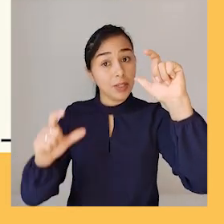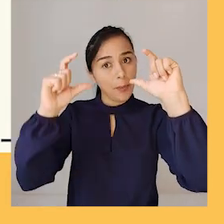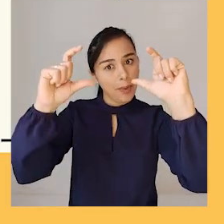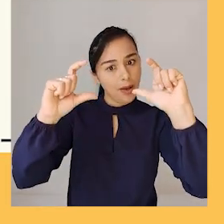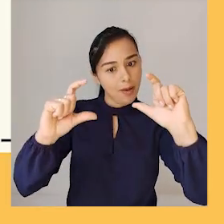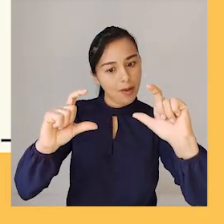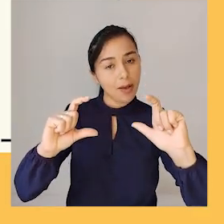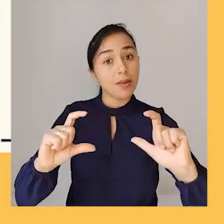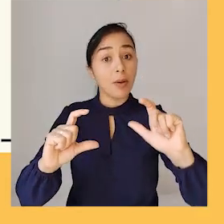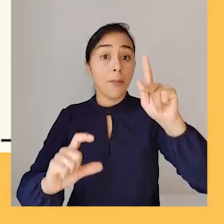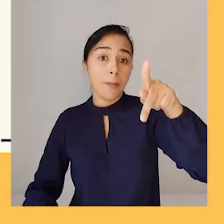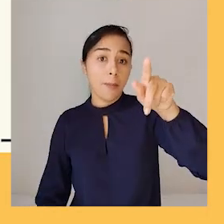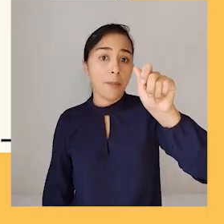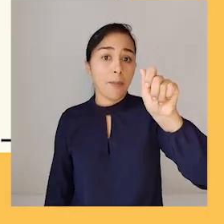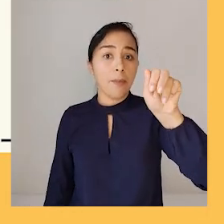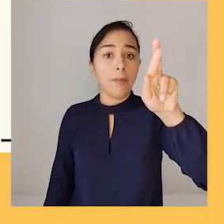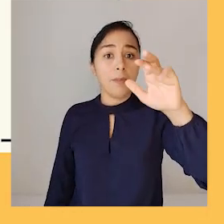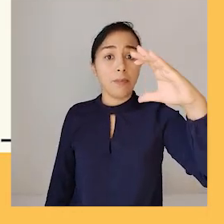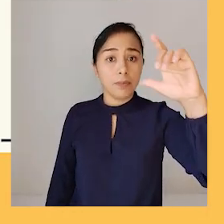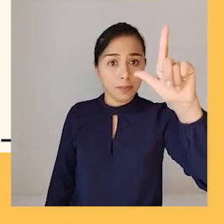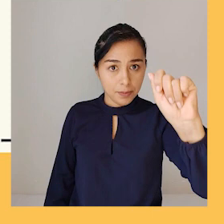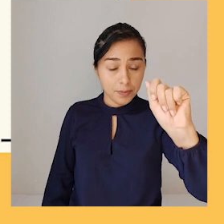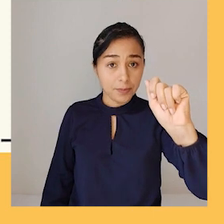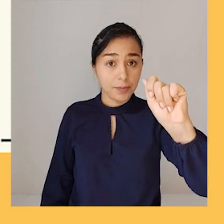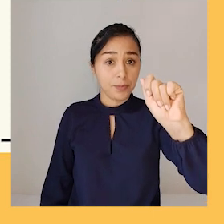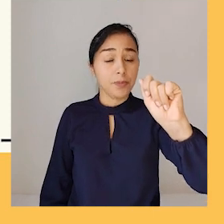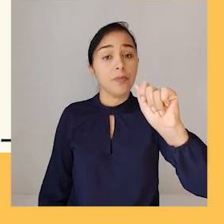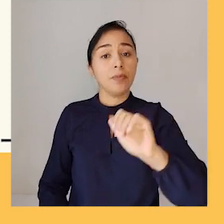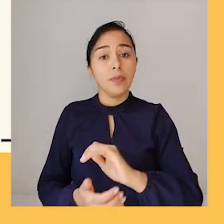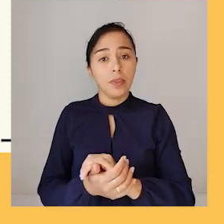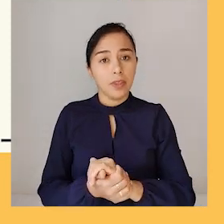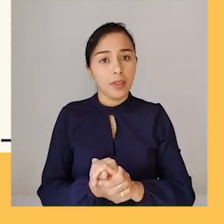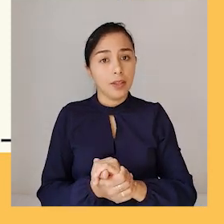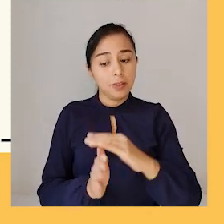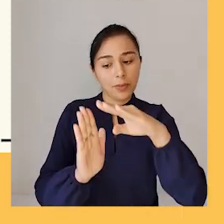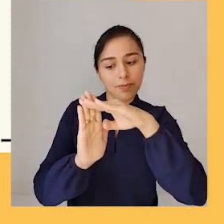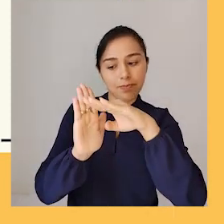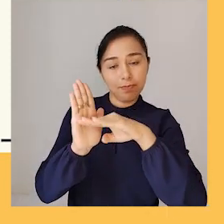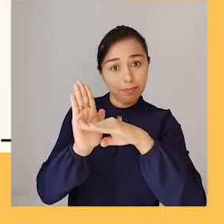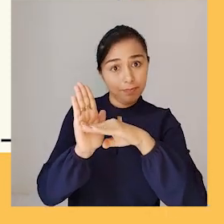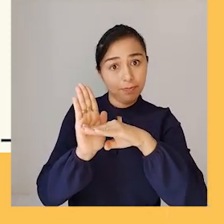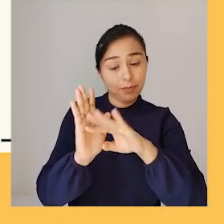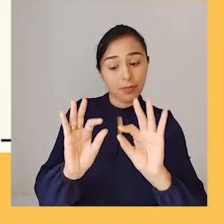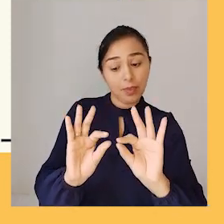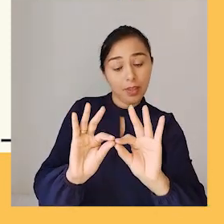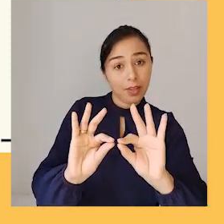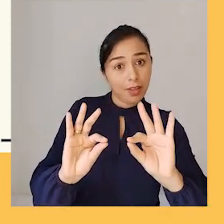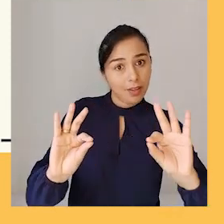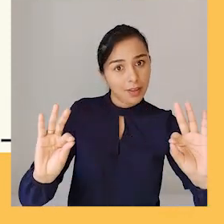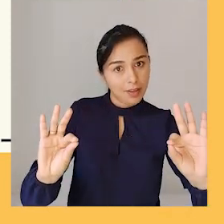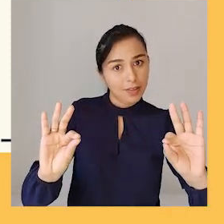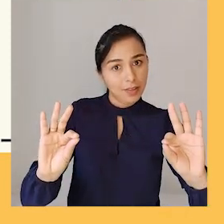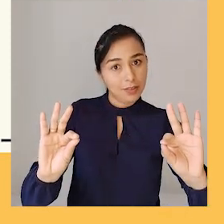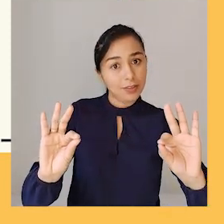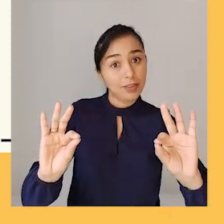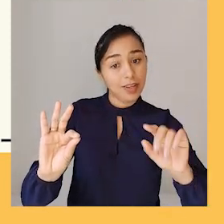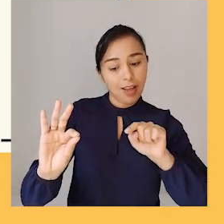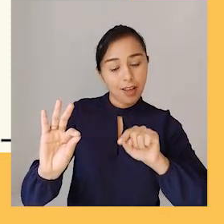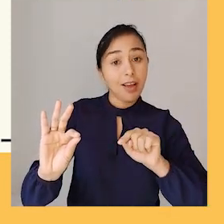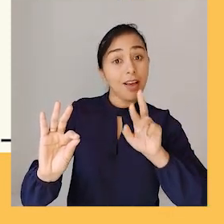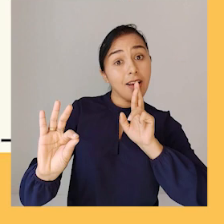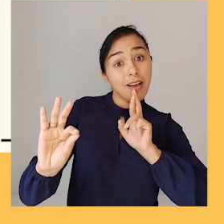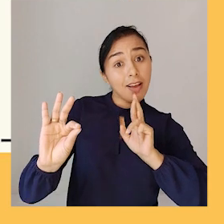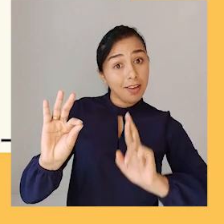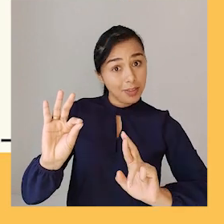o 235 é uma parcela, mais 342, outra parcela. O